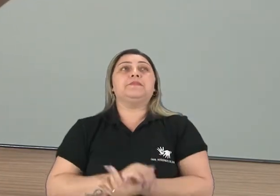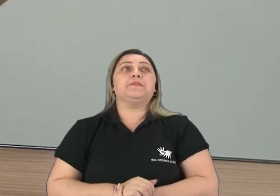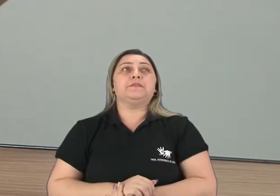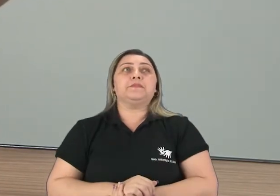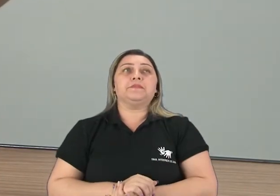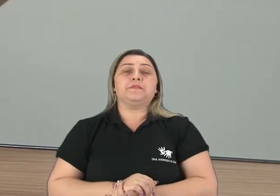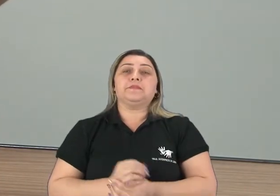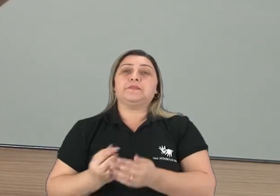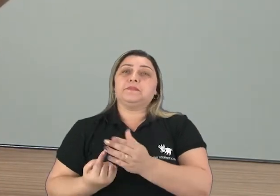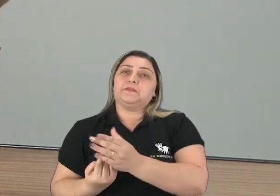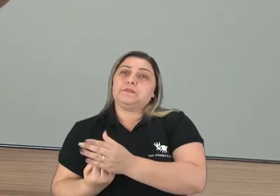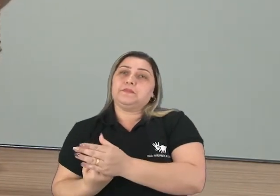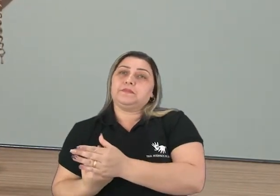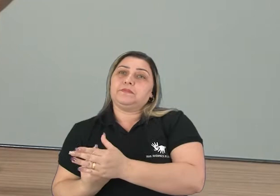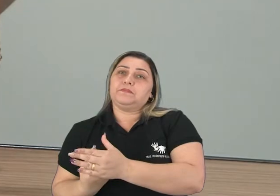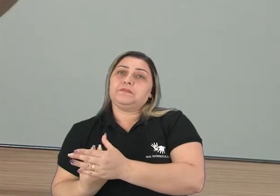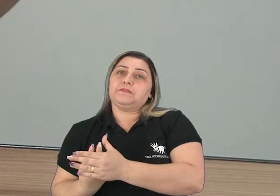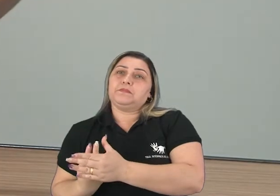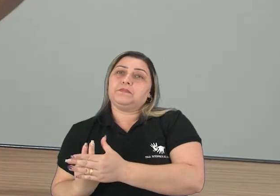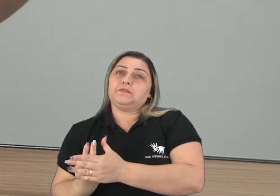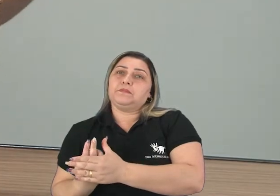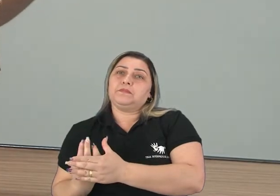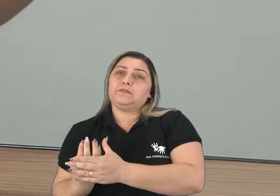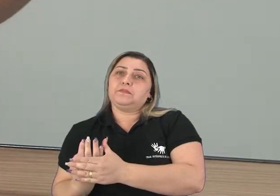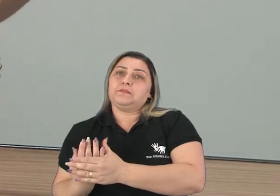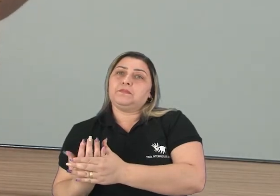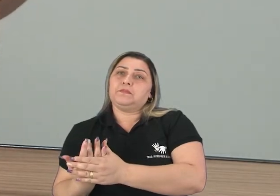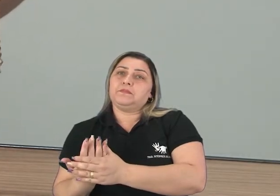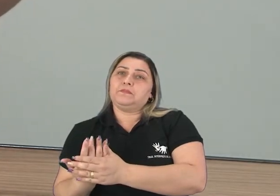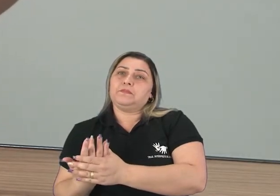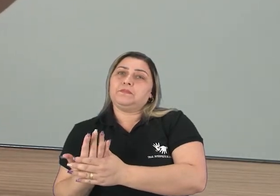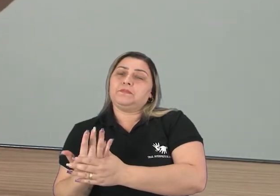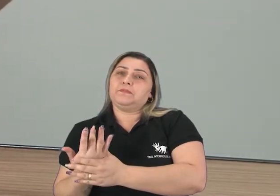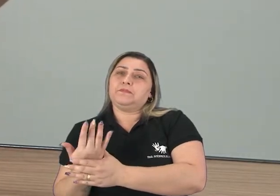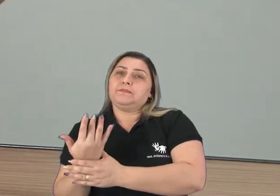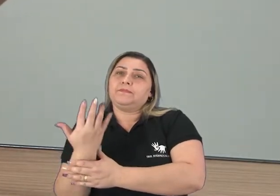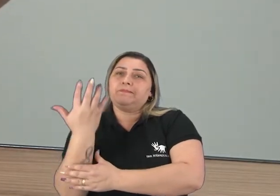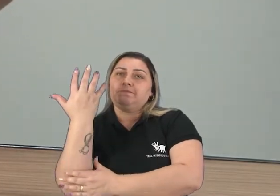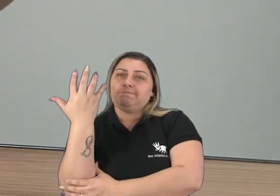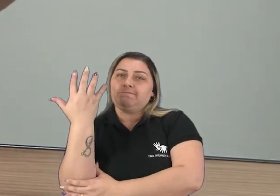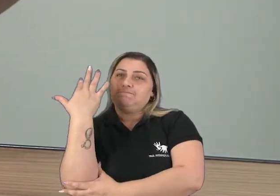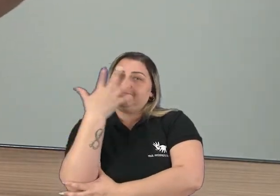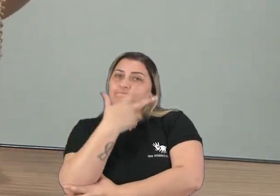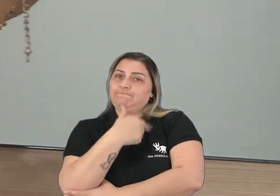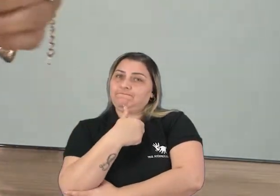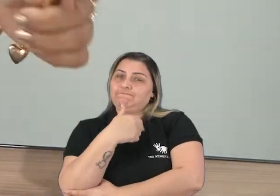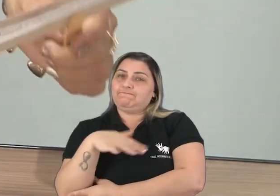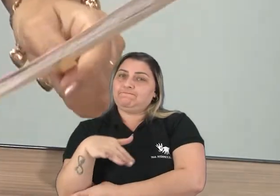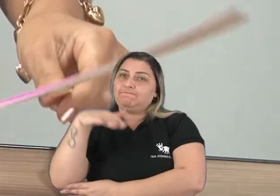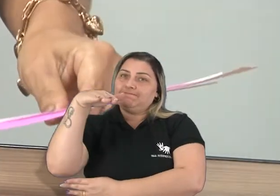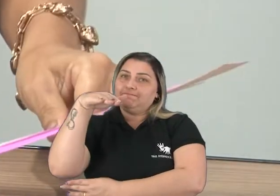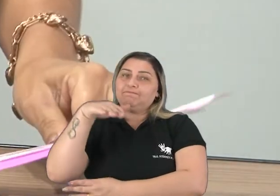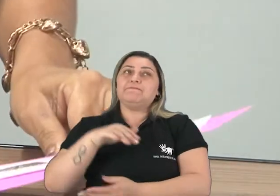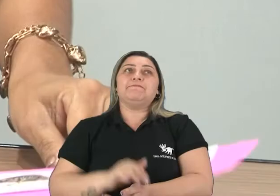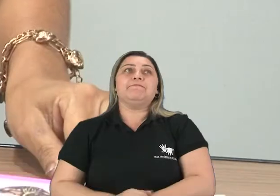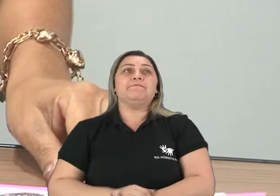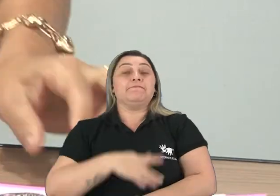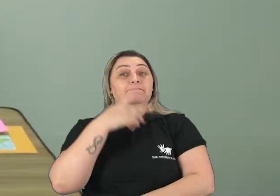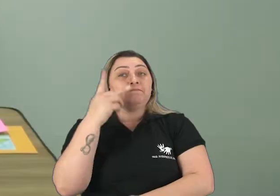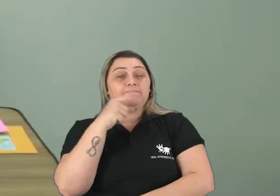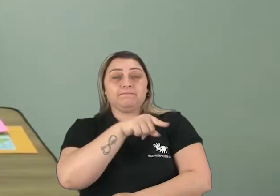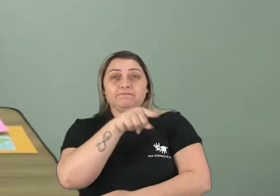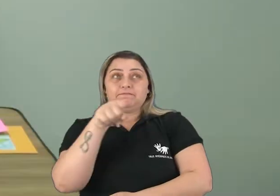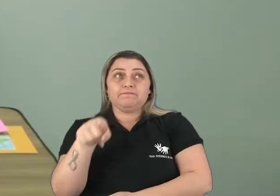Então, ela vai crescendo, crescendo, até ficar bem grande. E como eu falei